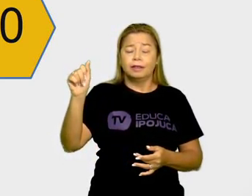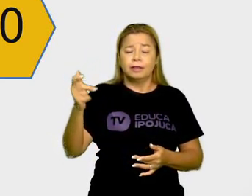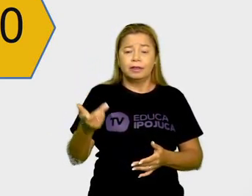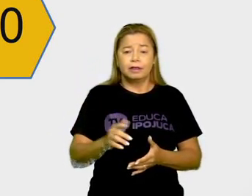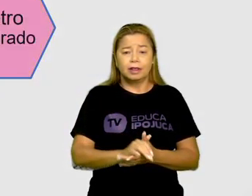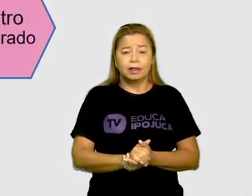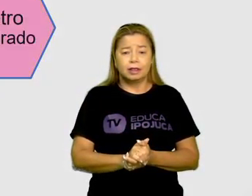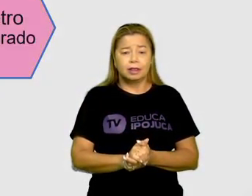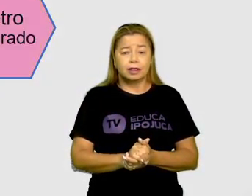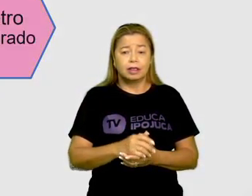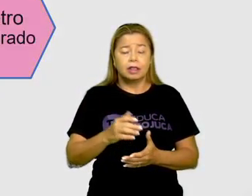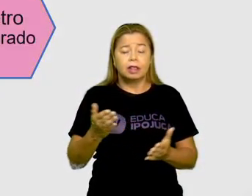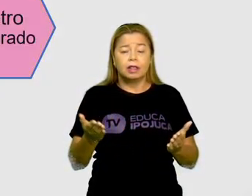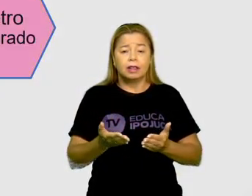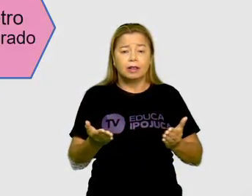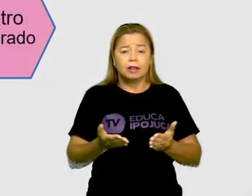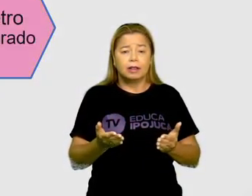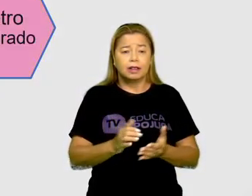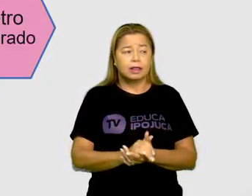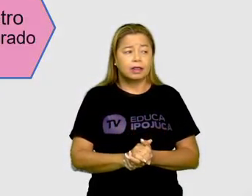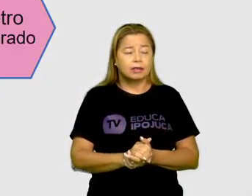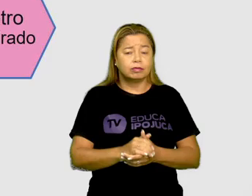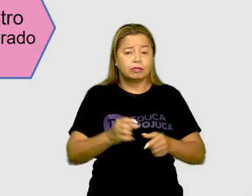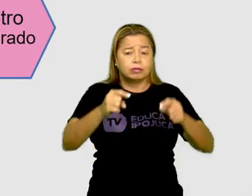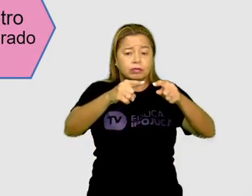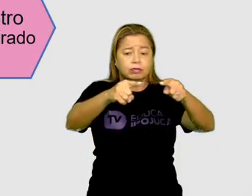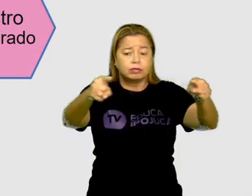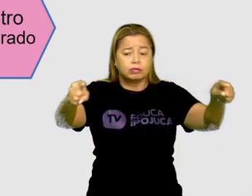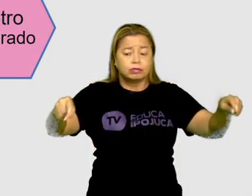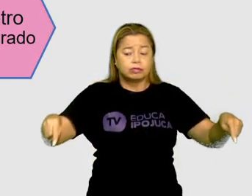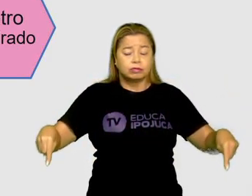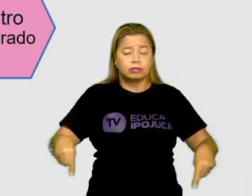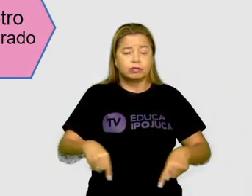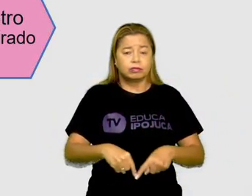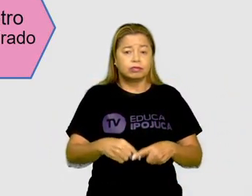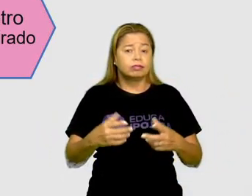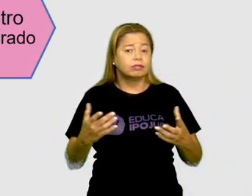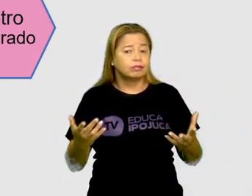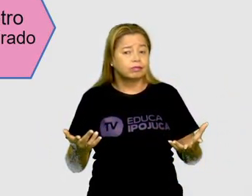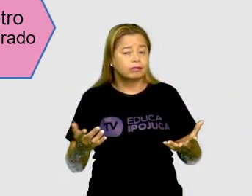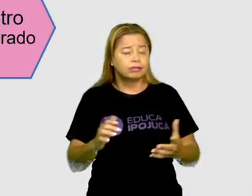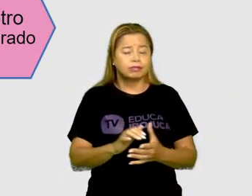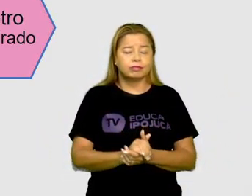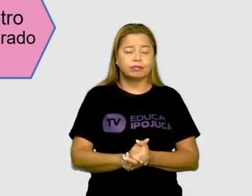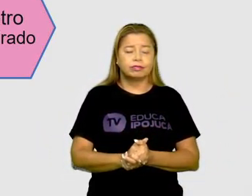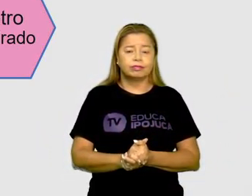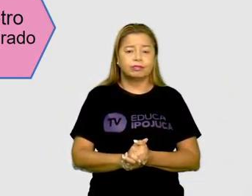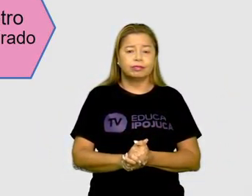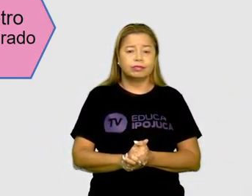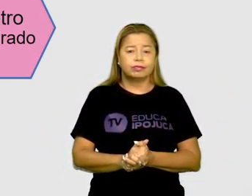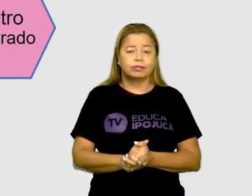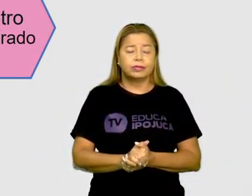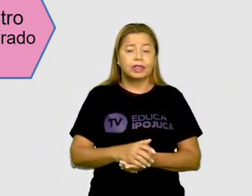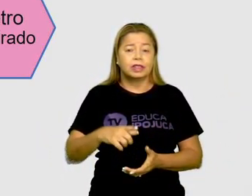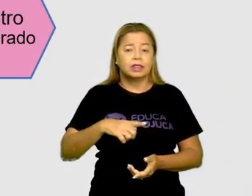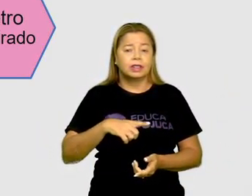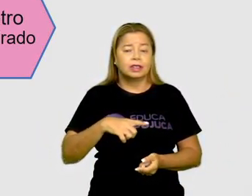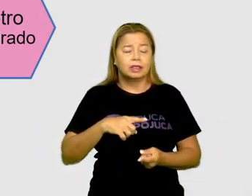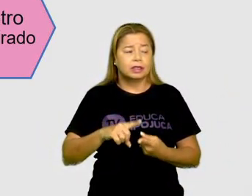unidades de medida de área, o hectare e o metro quadrado. Também